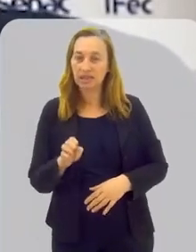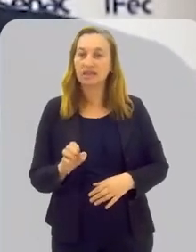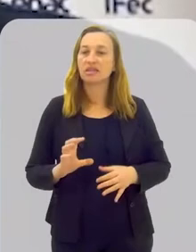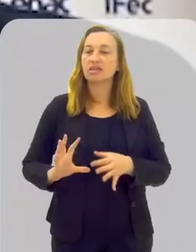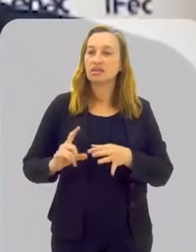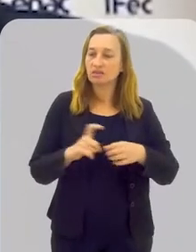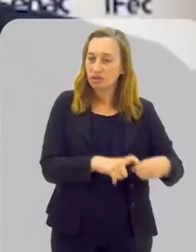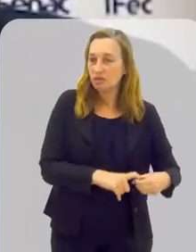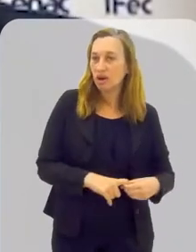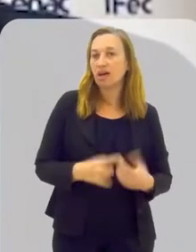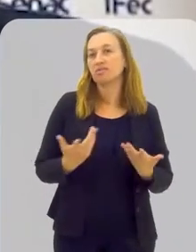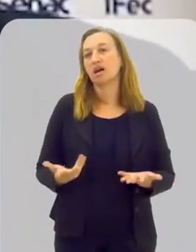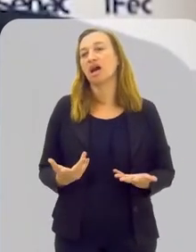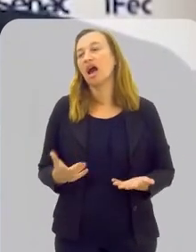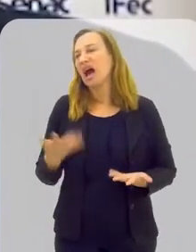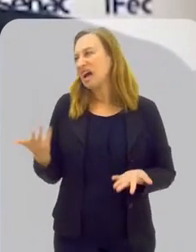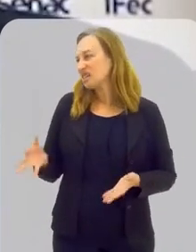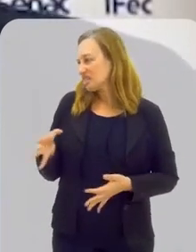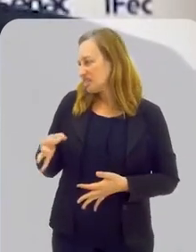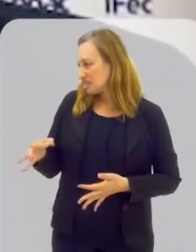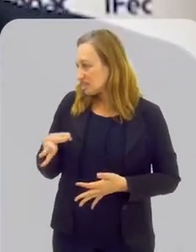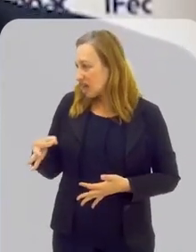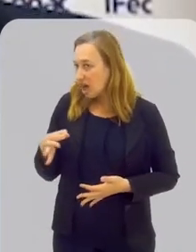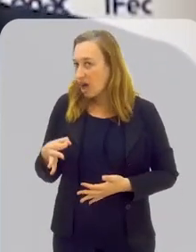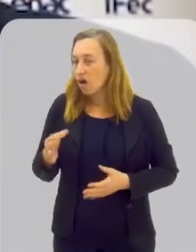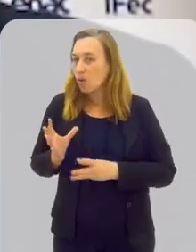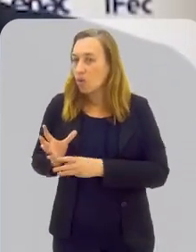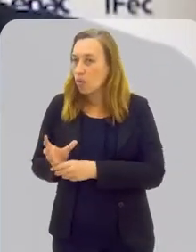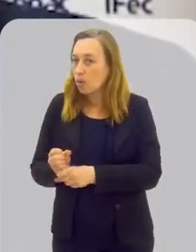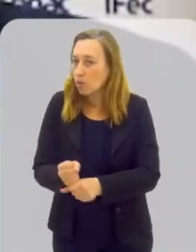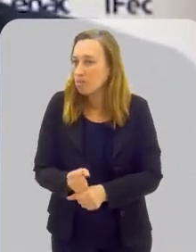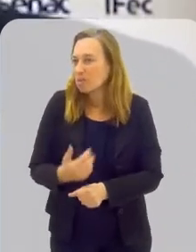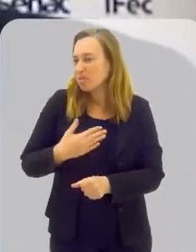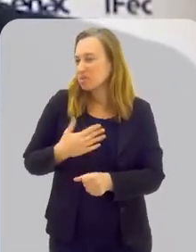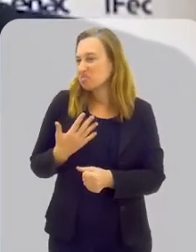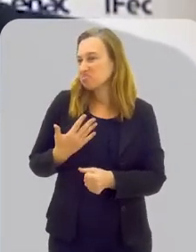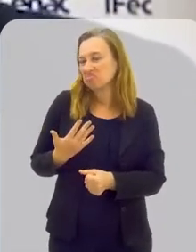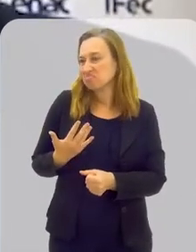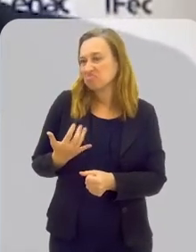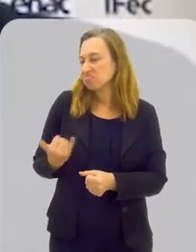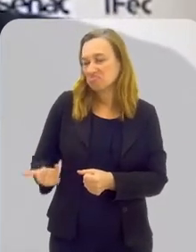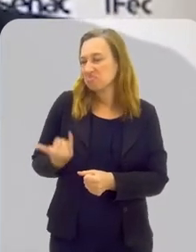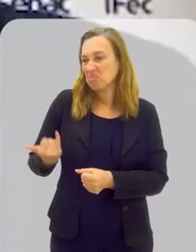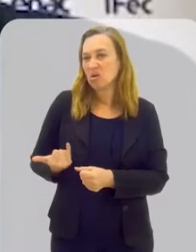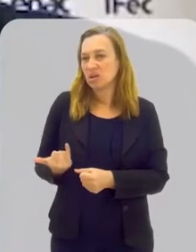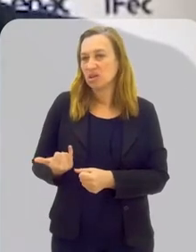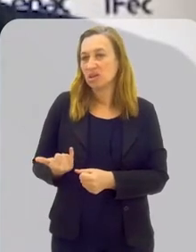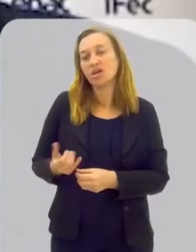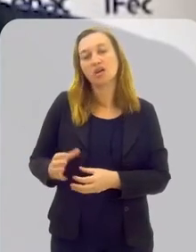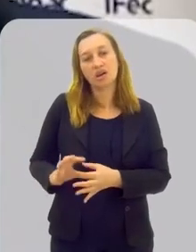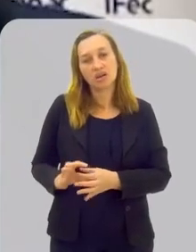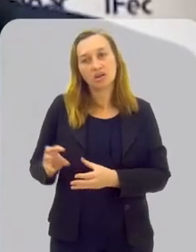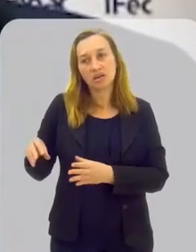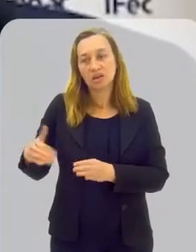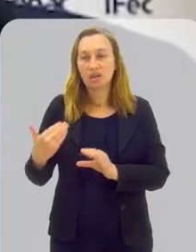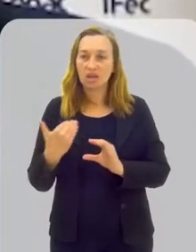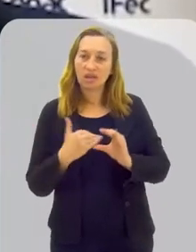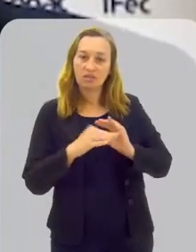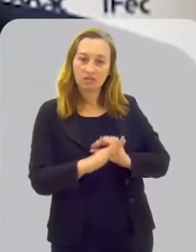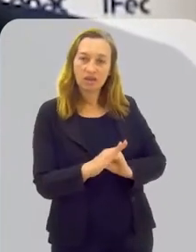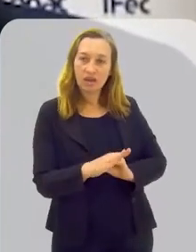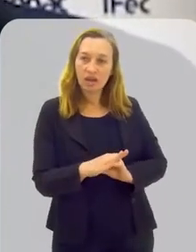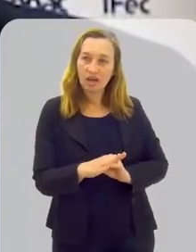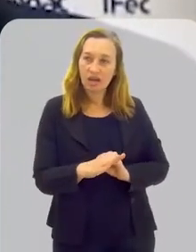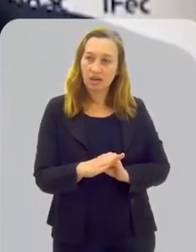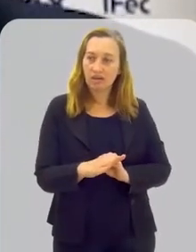a pai sempre outras que estão matriculados e não esse esse centavos é o acúmulo desses pontos para mim não vai fazer tanta